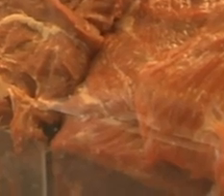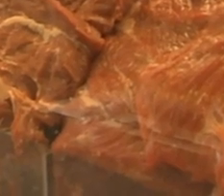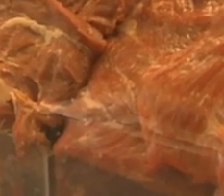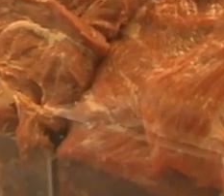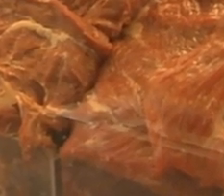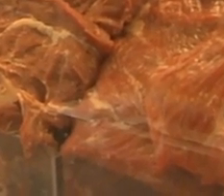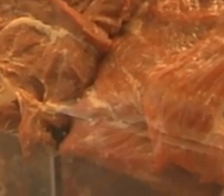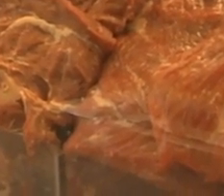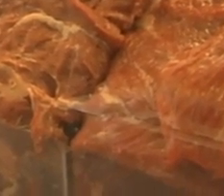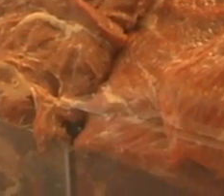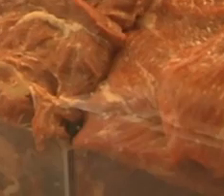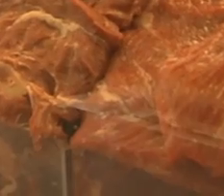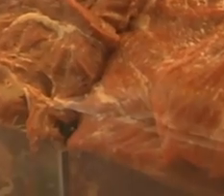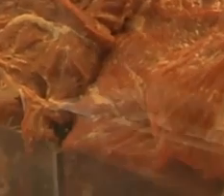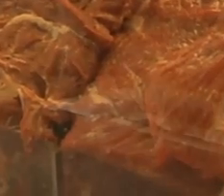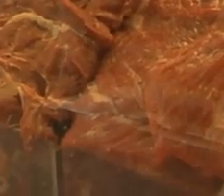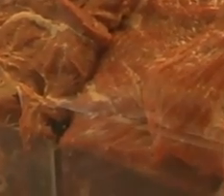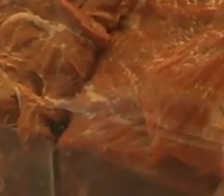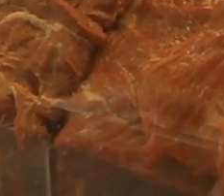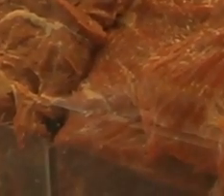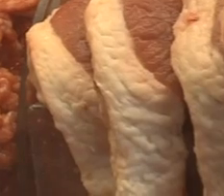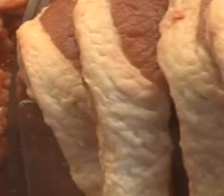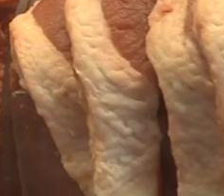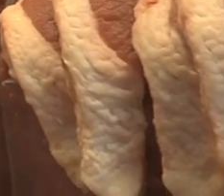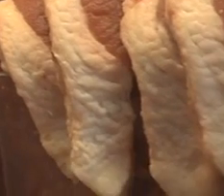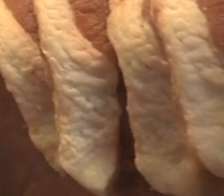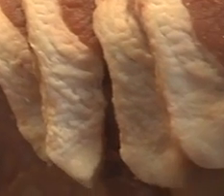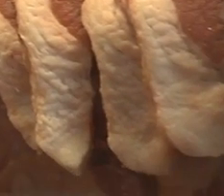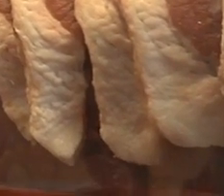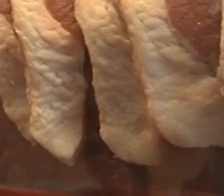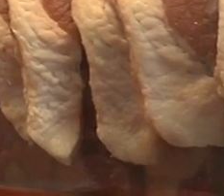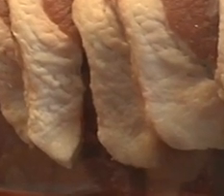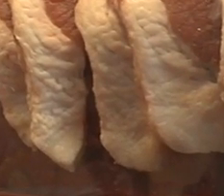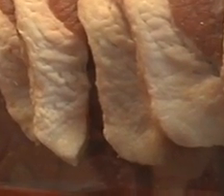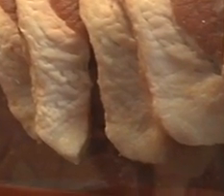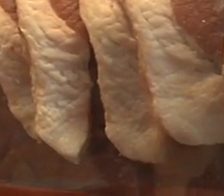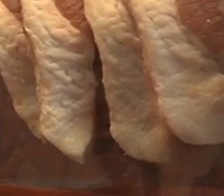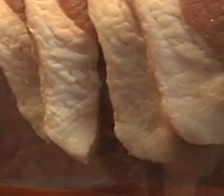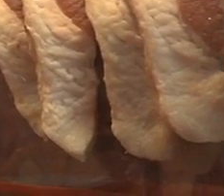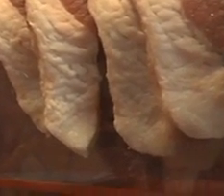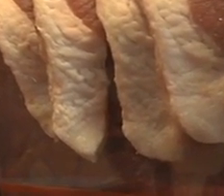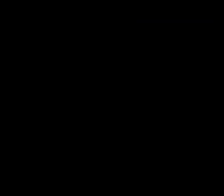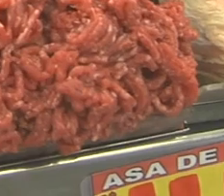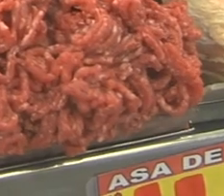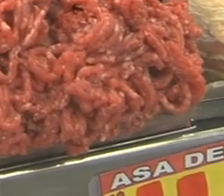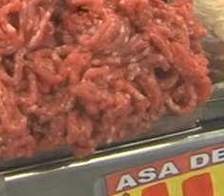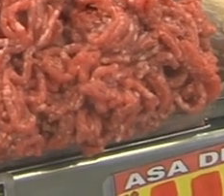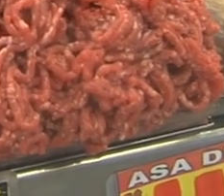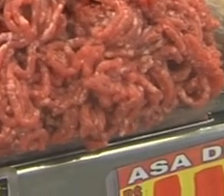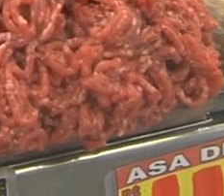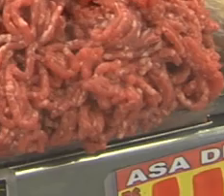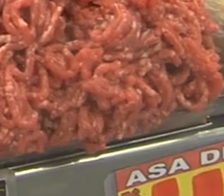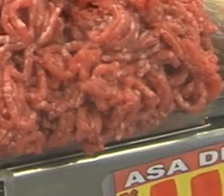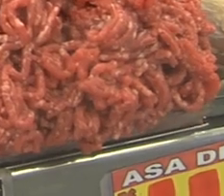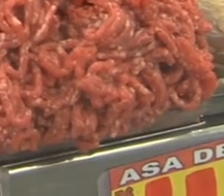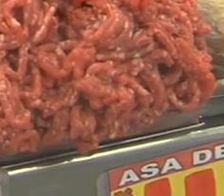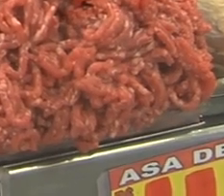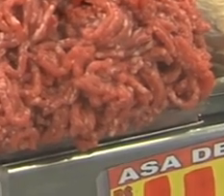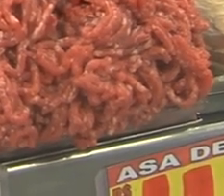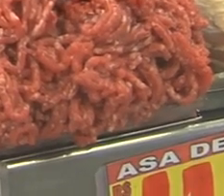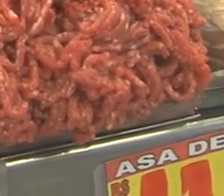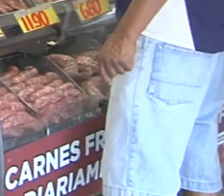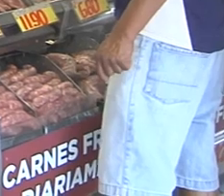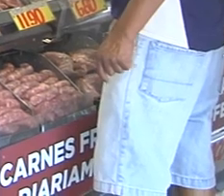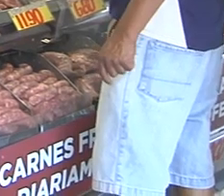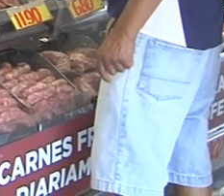sobre a operação da Polícia Federal Carne Fraca, em que funcionários do Ministério da Agricultura teriam recebido propina para